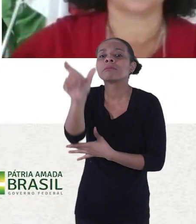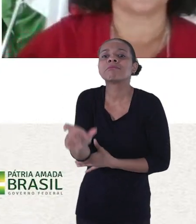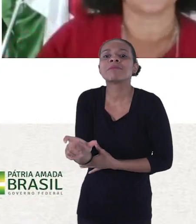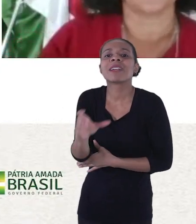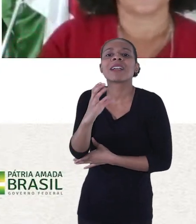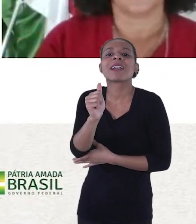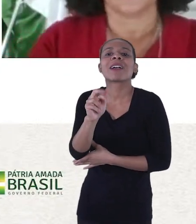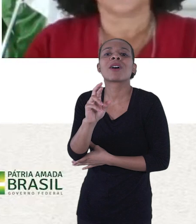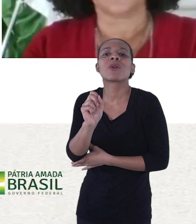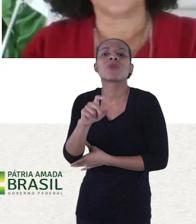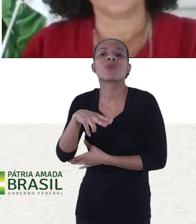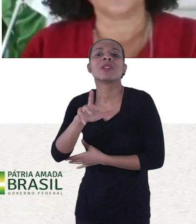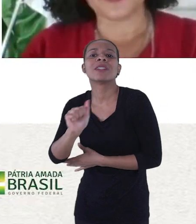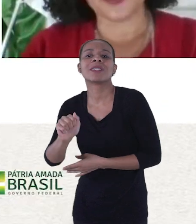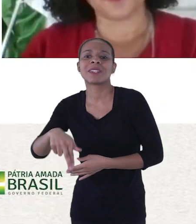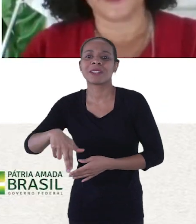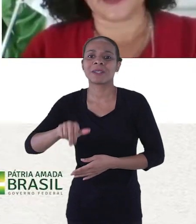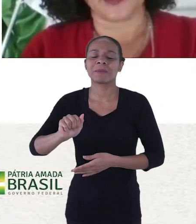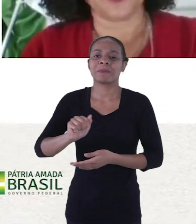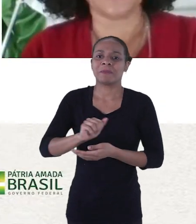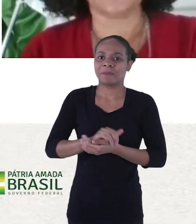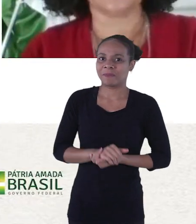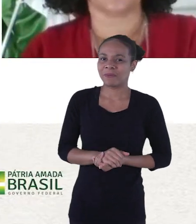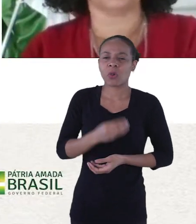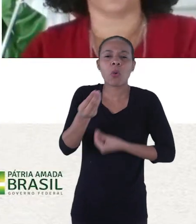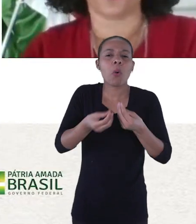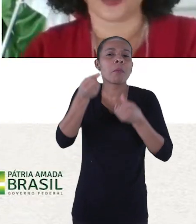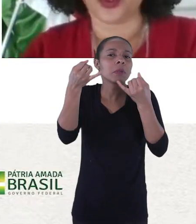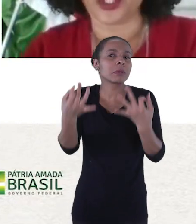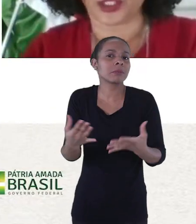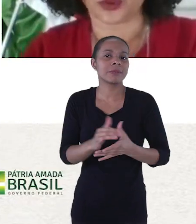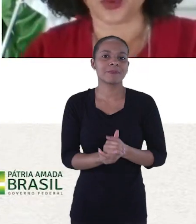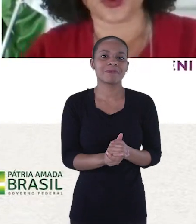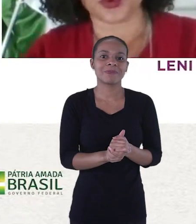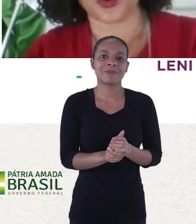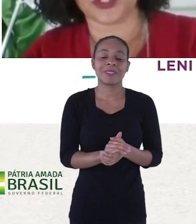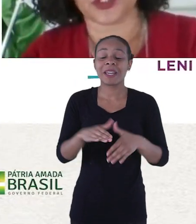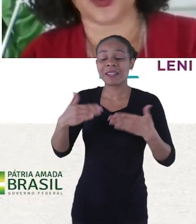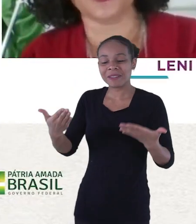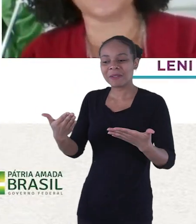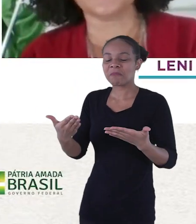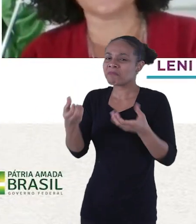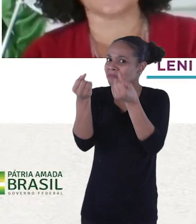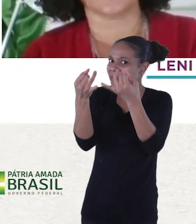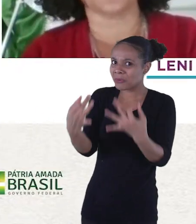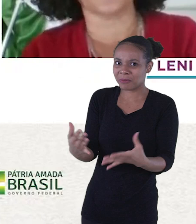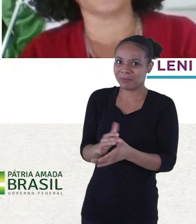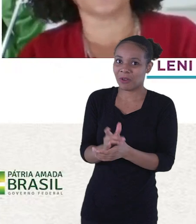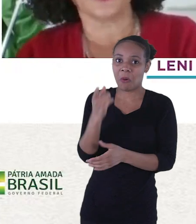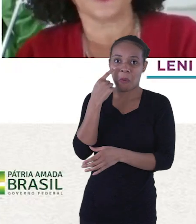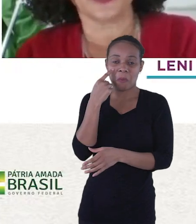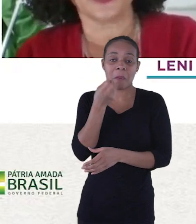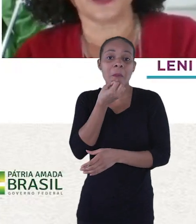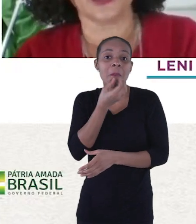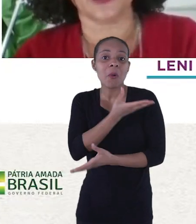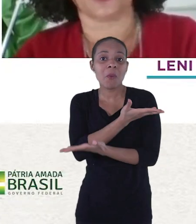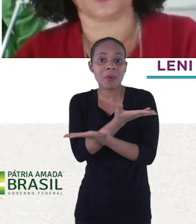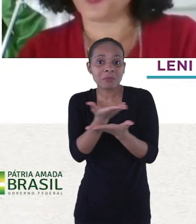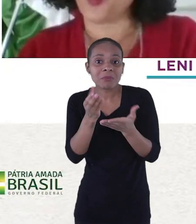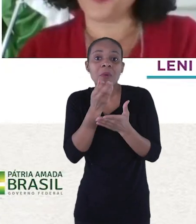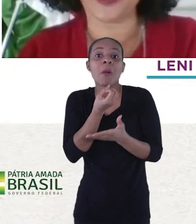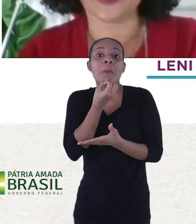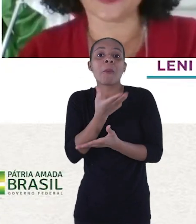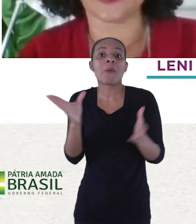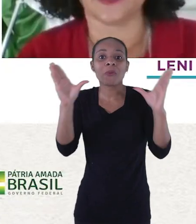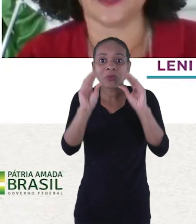de Jesus? Não se explica. Eu queria dar uma boa noite a todos, todas e todas nessa noite,